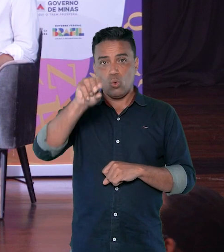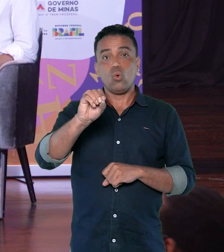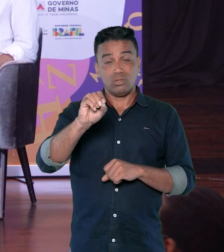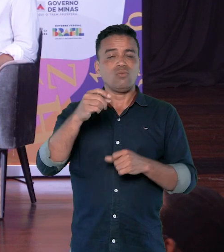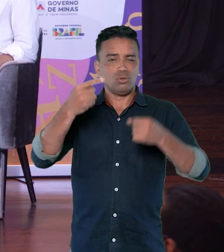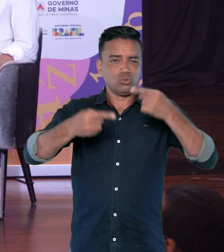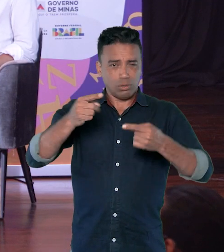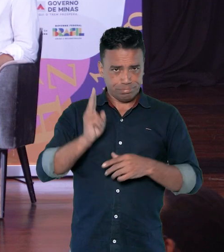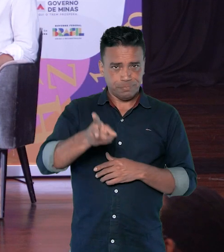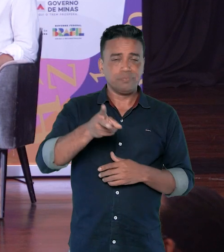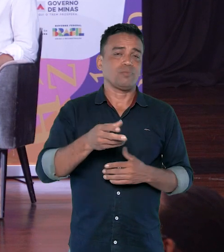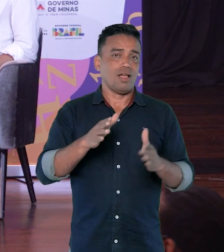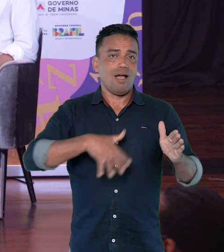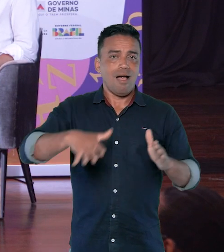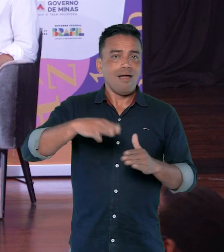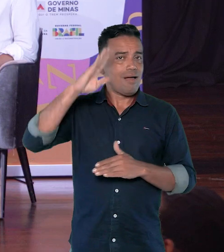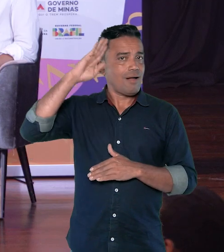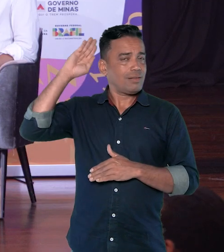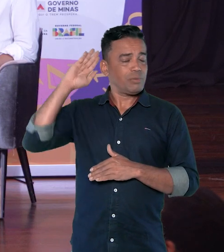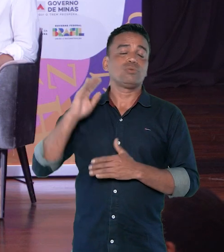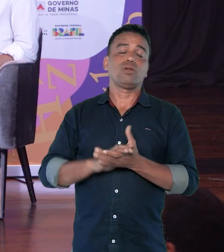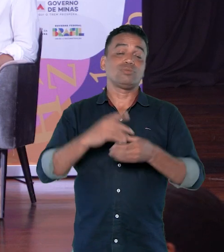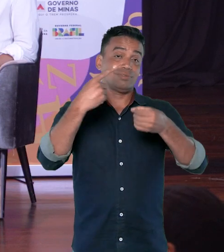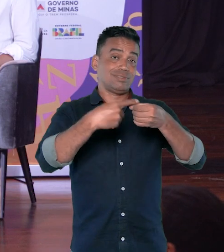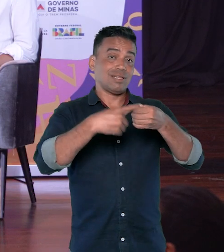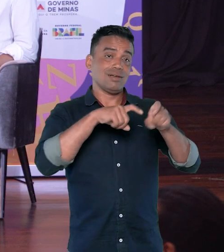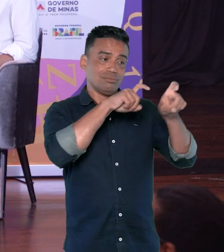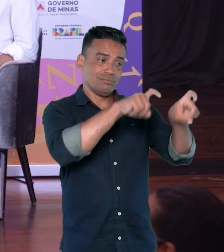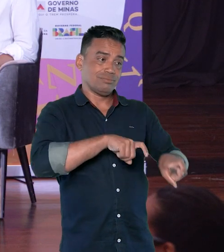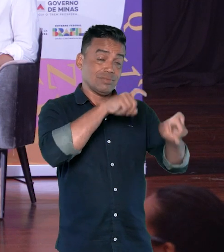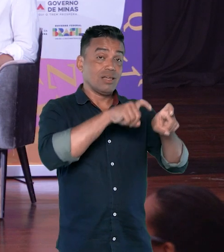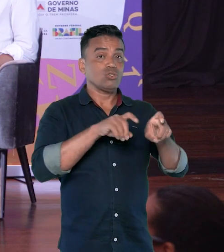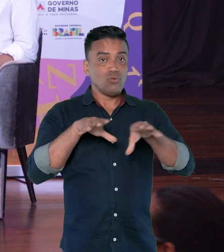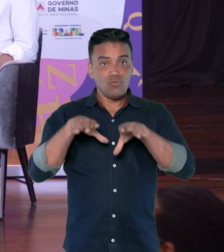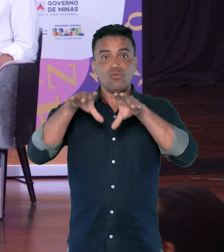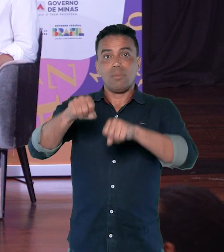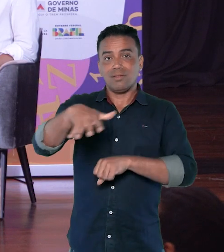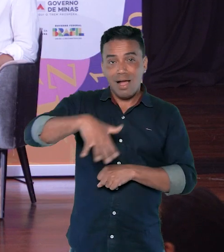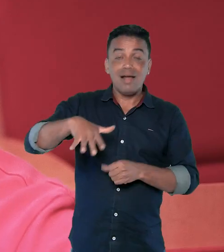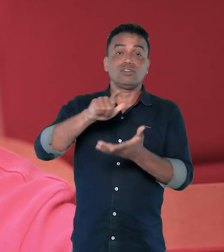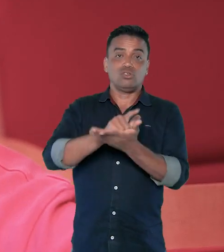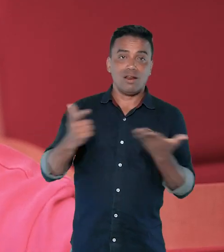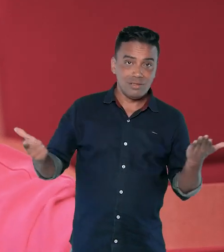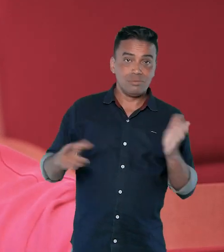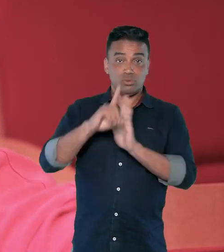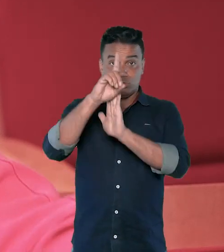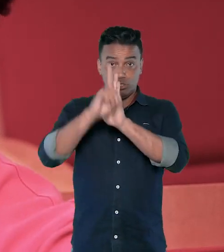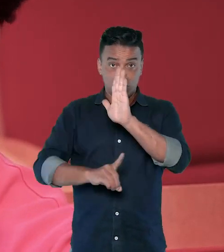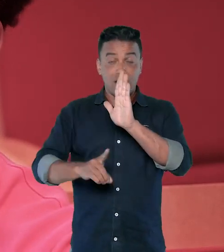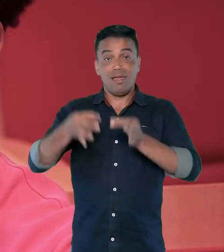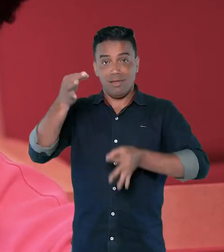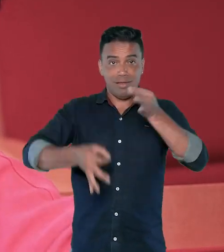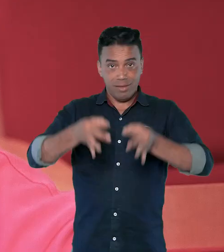acadêmico. Eu venho de uma cidade do interior, sou graduado em jornalismo e em direito, ambos por